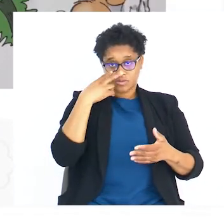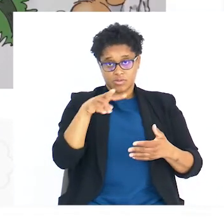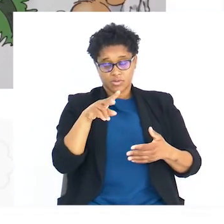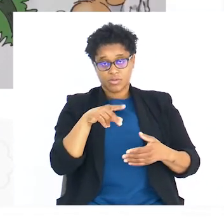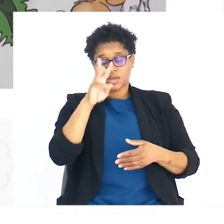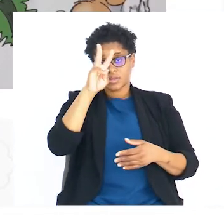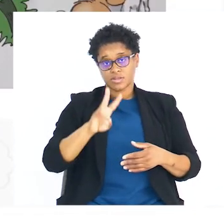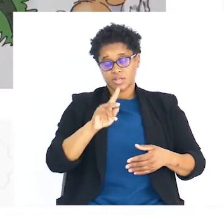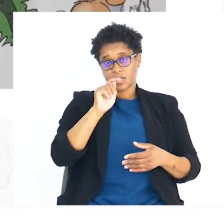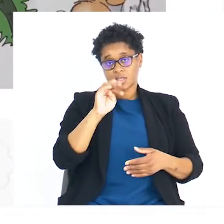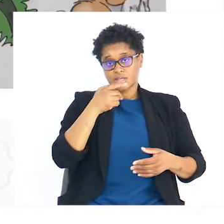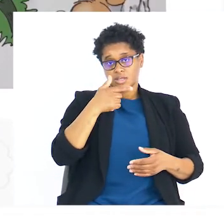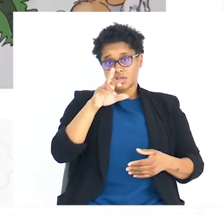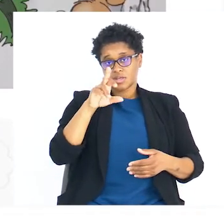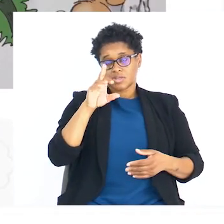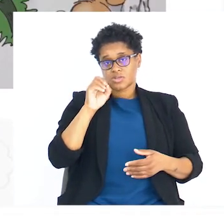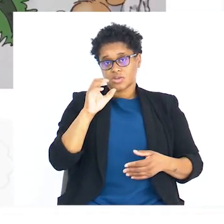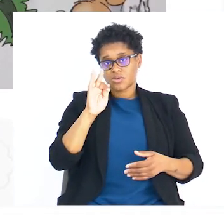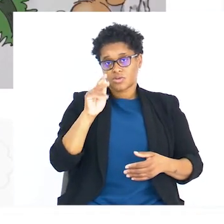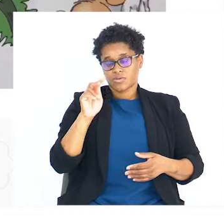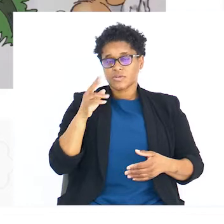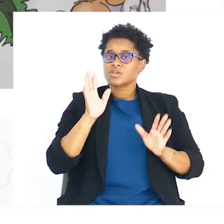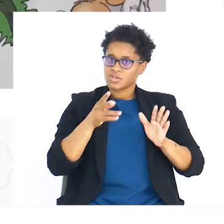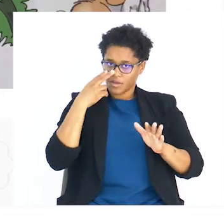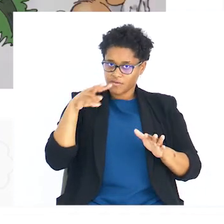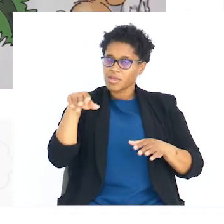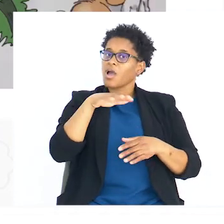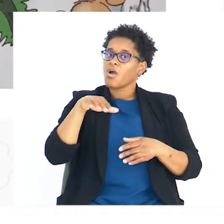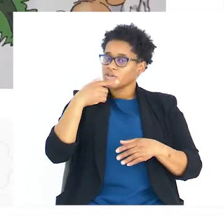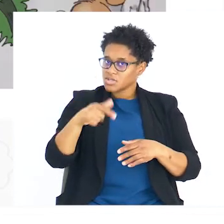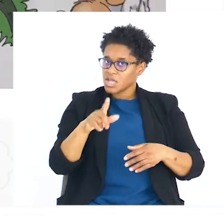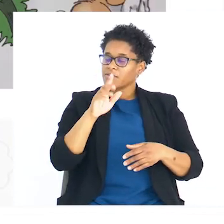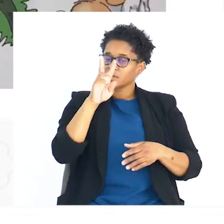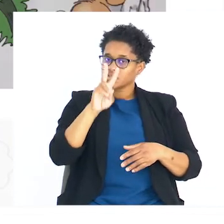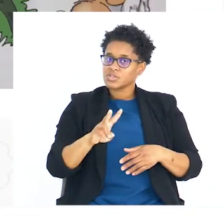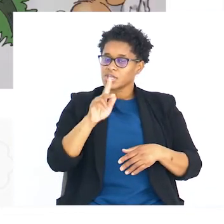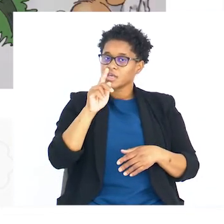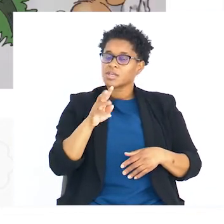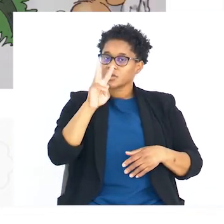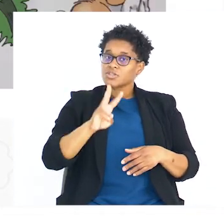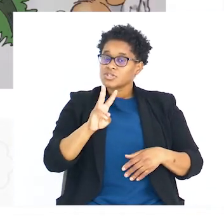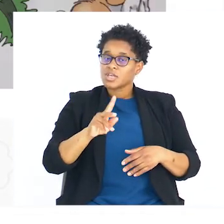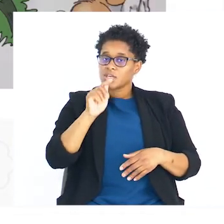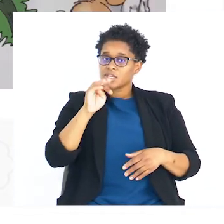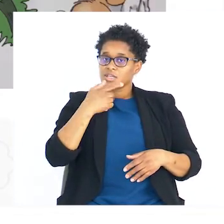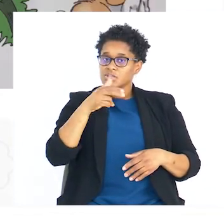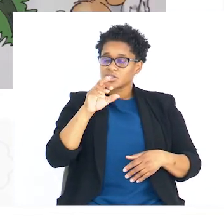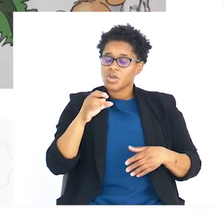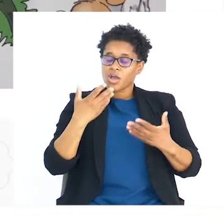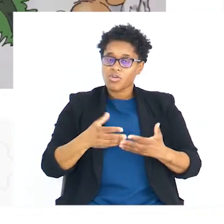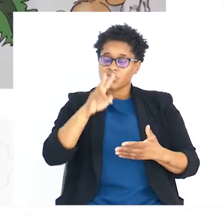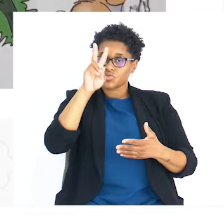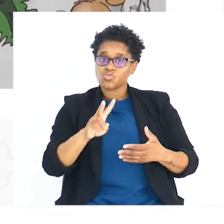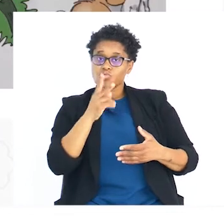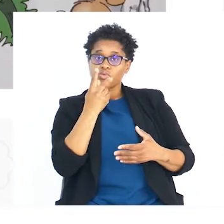poderem ver a terceira estrofe. Já viram onde está a terceira estrofe? Agora, o segundo